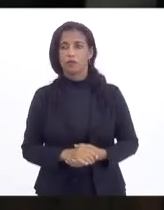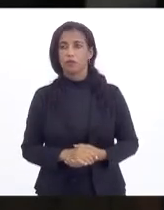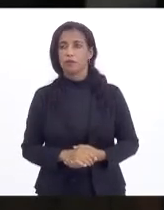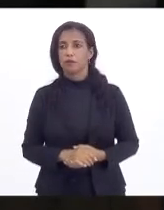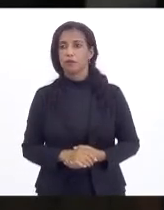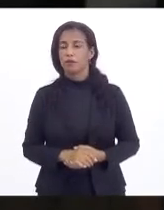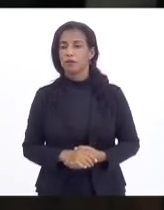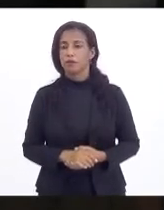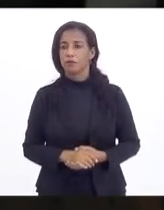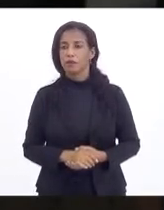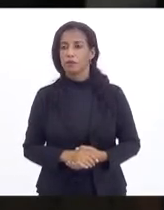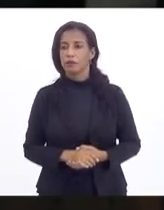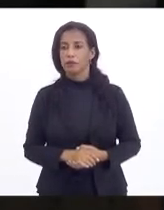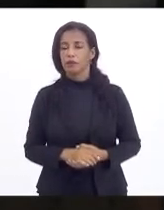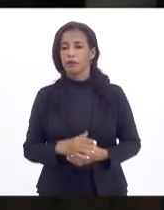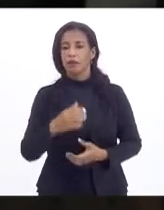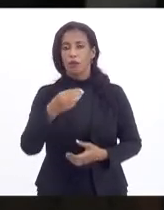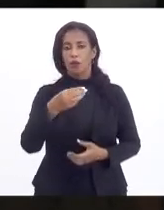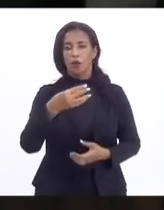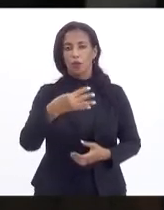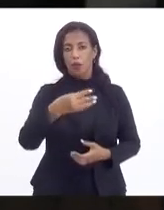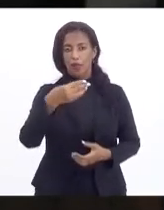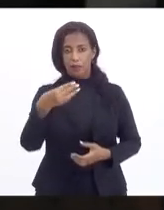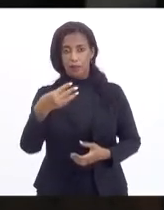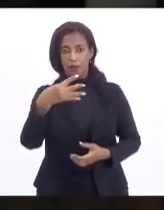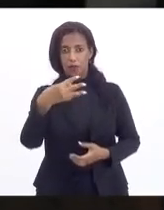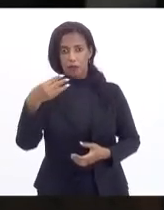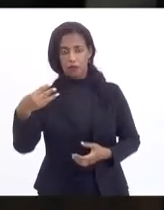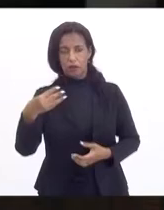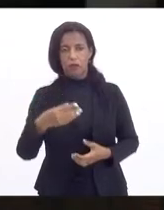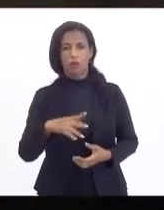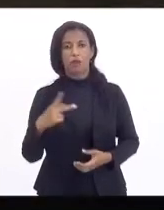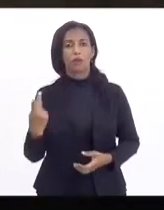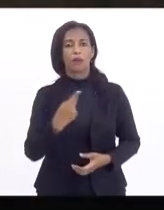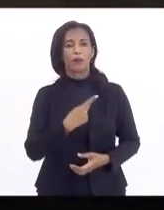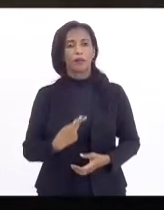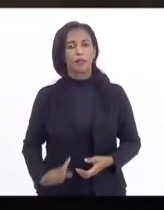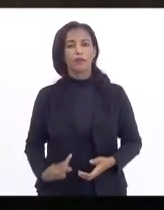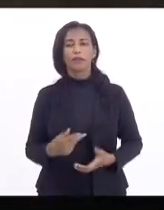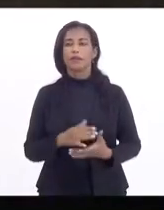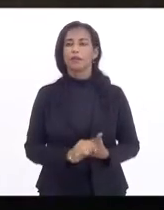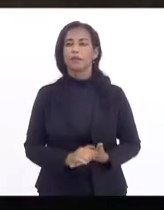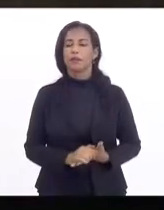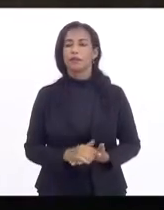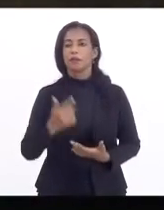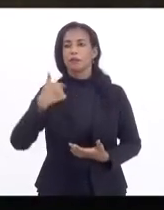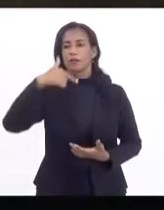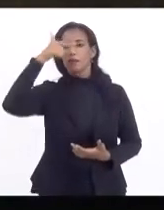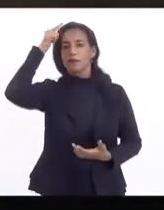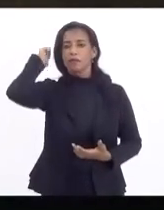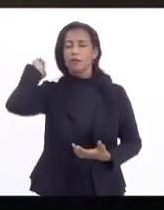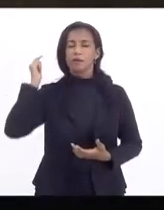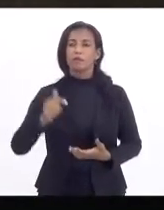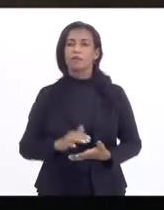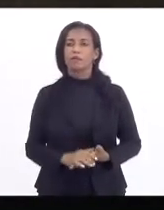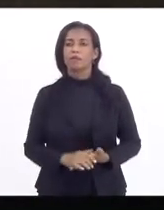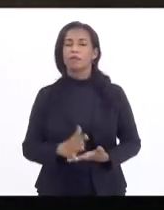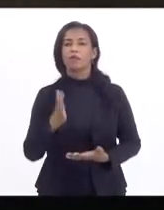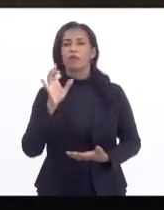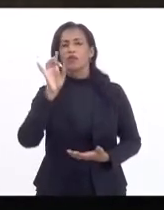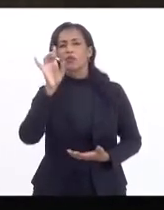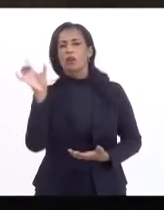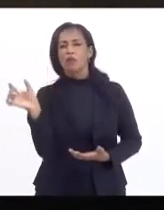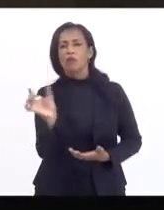próprio projeto 4343. Senhor presidente. Deputado Luiz Paulo. Eu queria